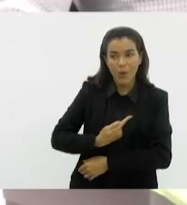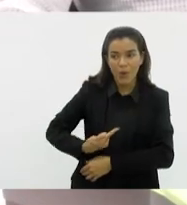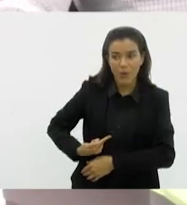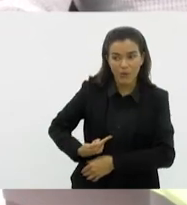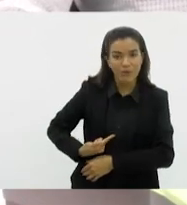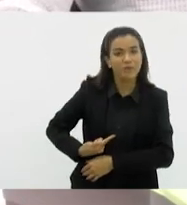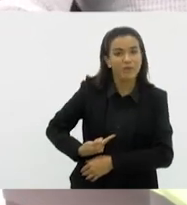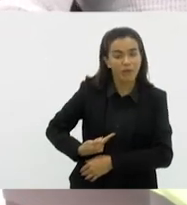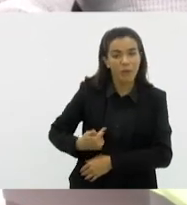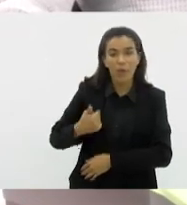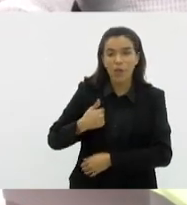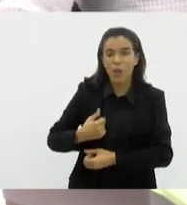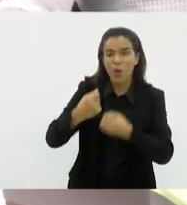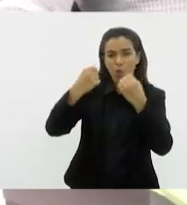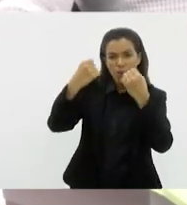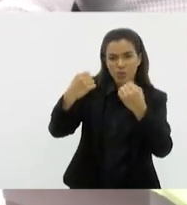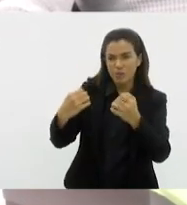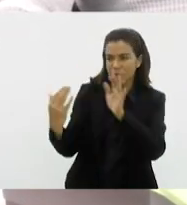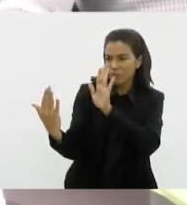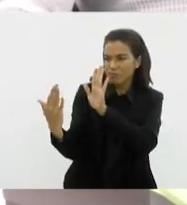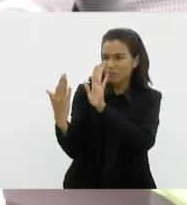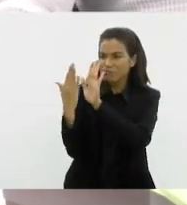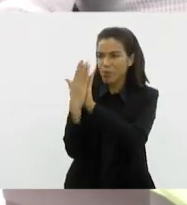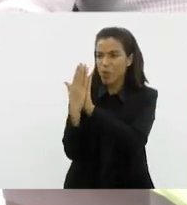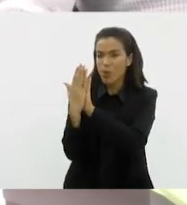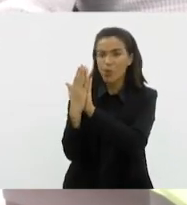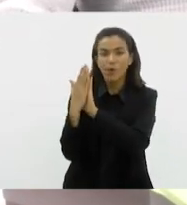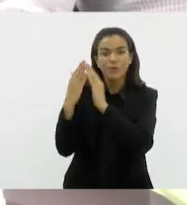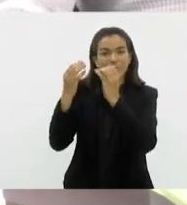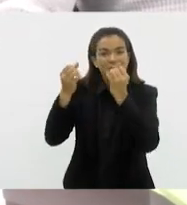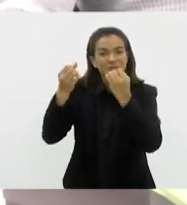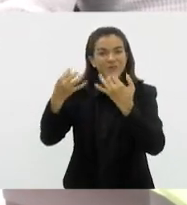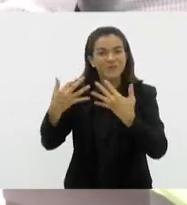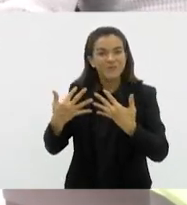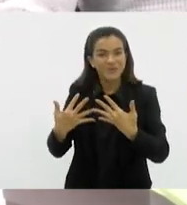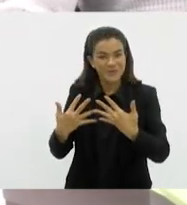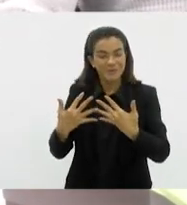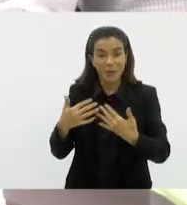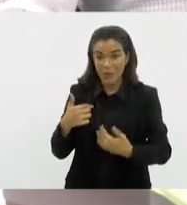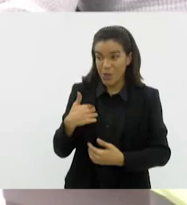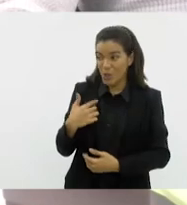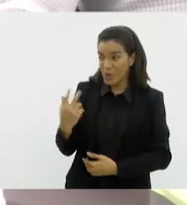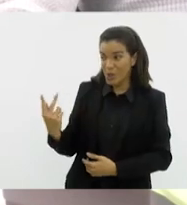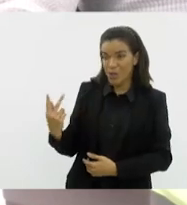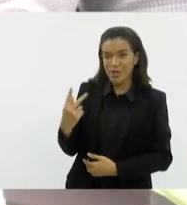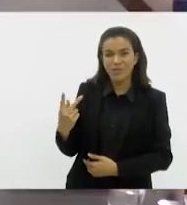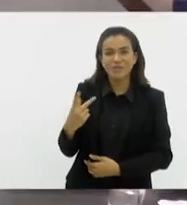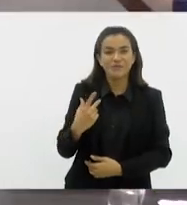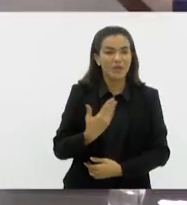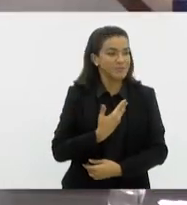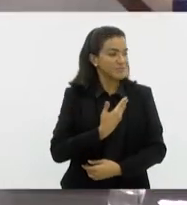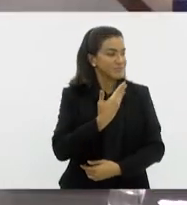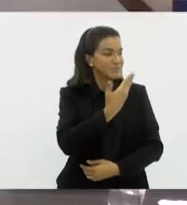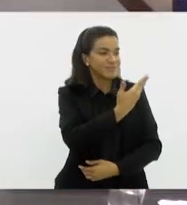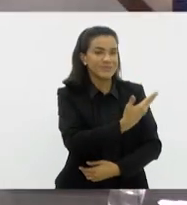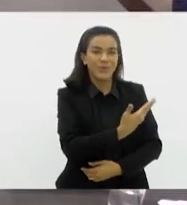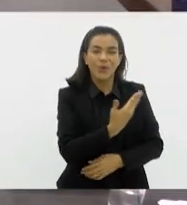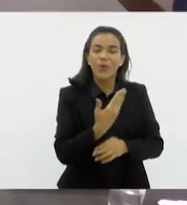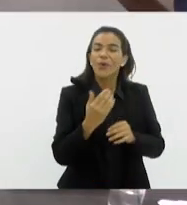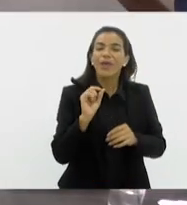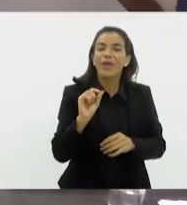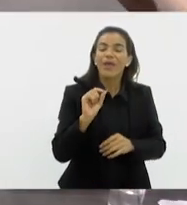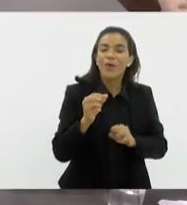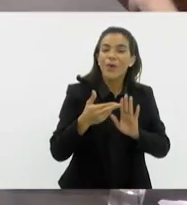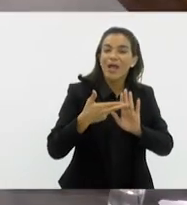tive que explicar diretamente esse entendimento. Naquela oportunidade, tivemos ao nosso lado uma resolução